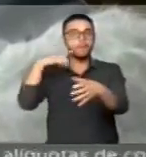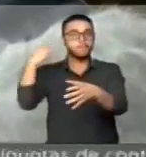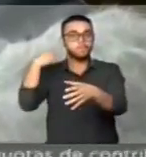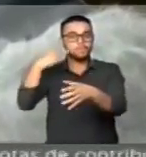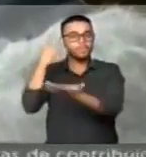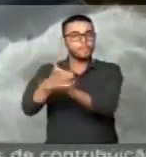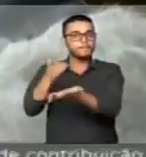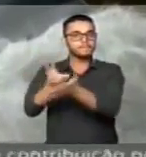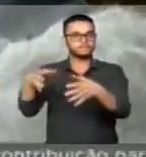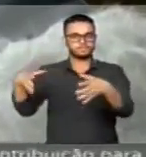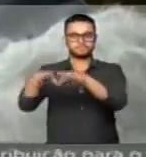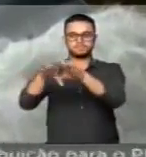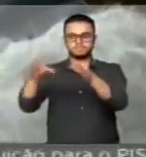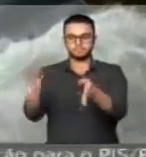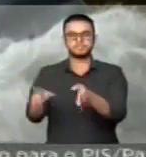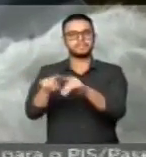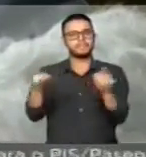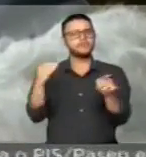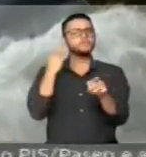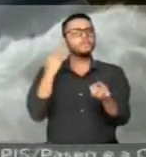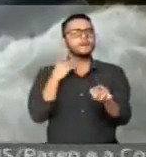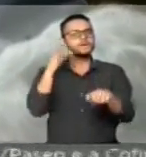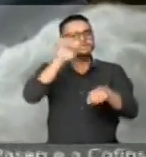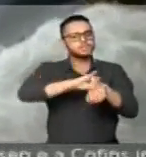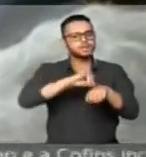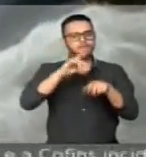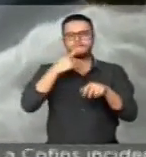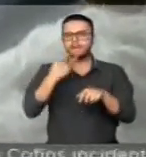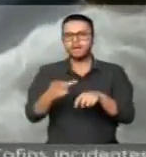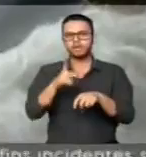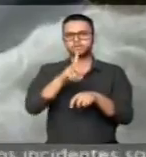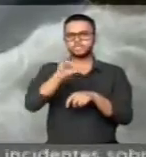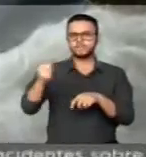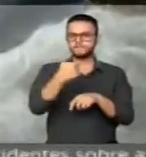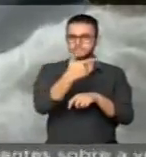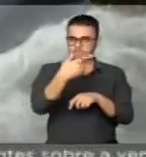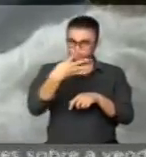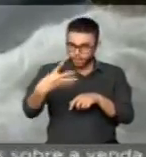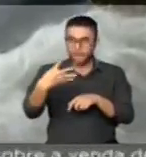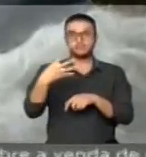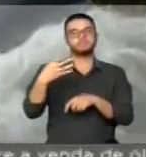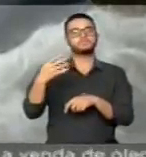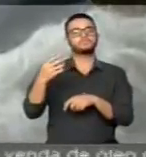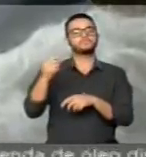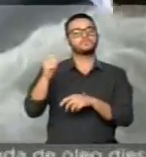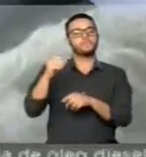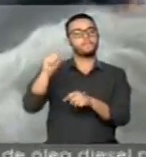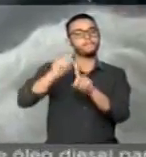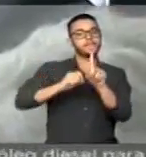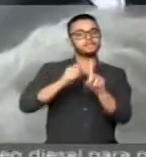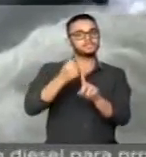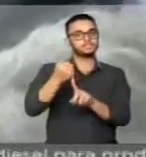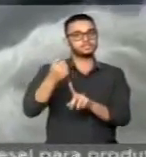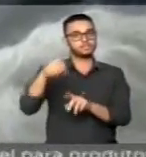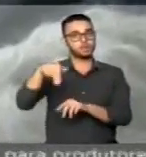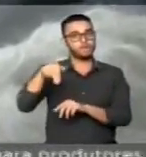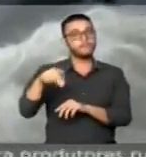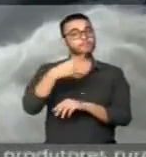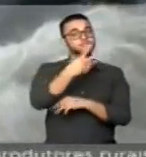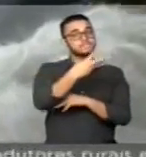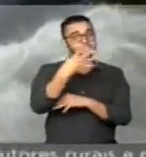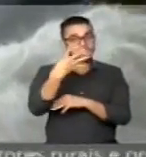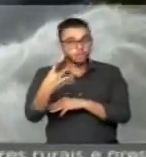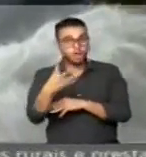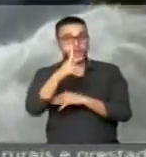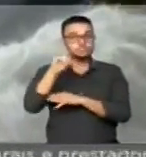A notificação que o Banco Central foi entregue em 24/11, 34 dias depois que o escritório teve acesso